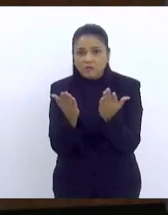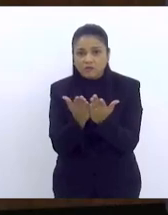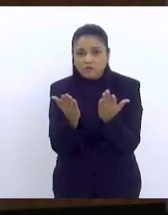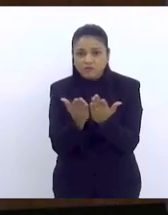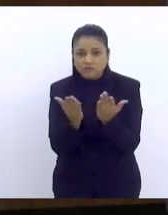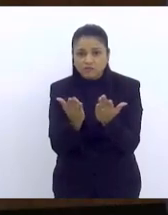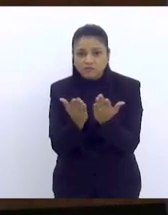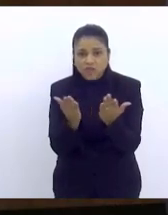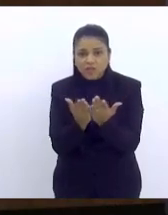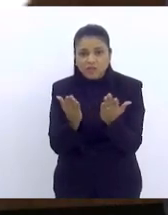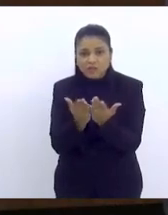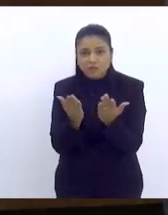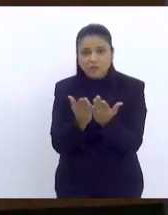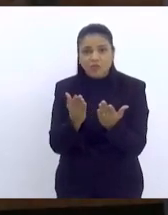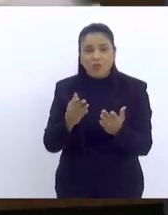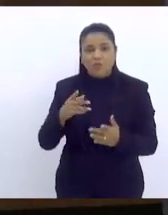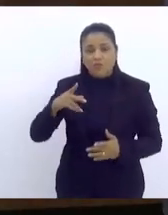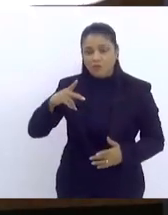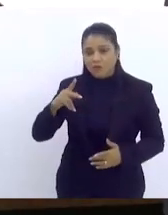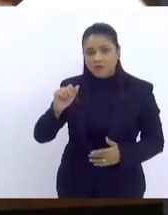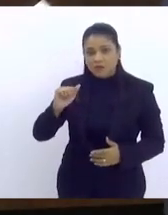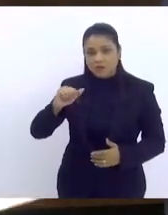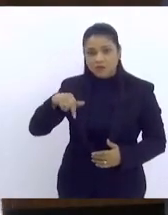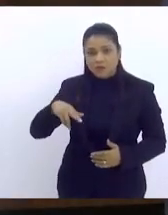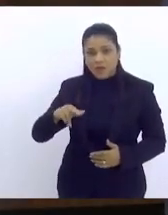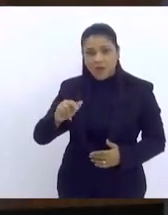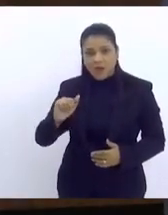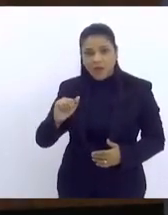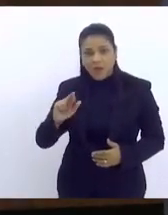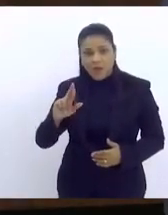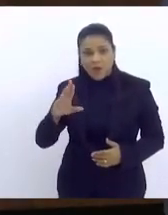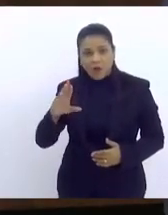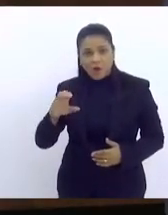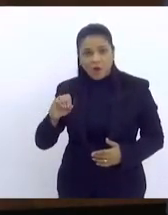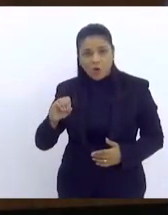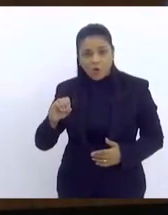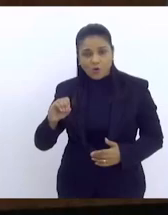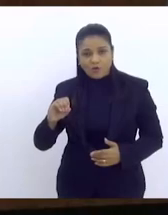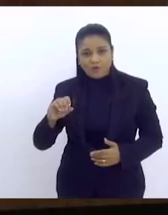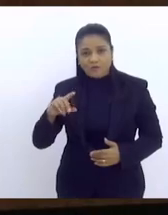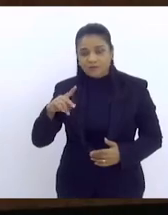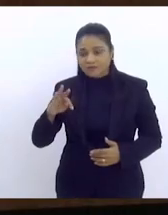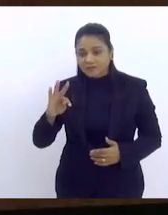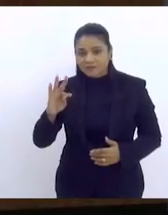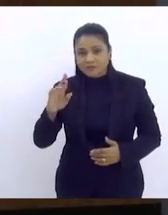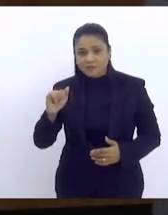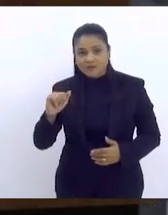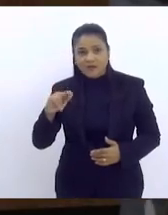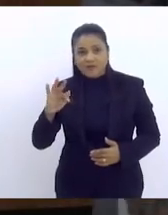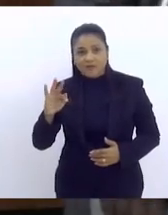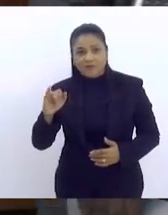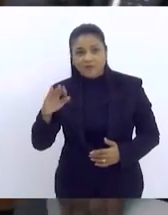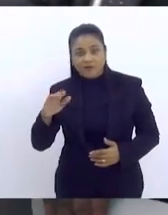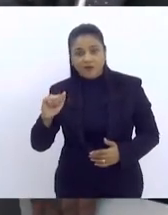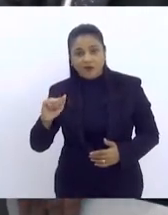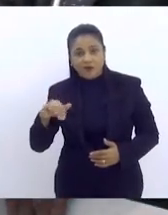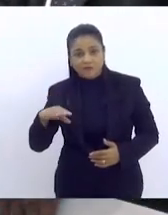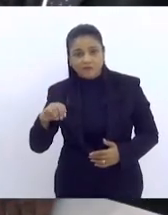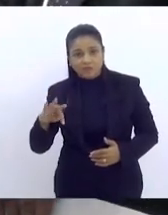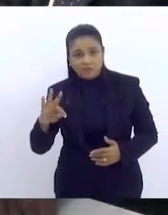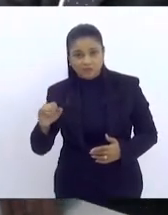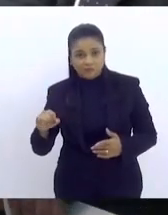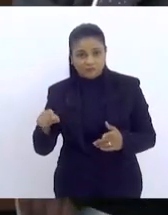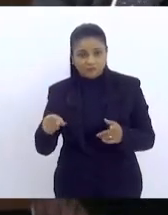e a deputados aqui que se omite em favor dos Evangélicos não é e eu vou dizer